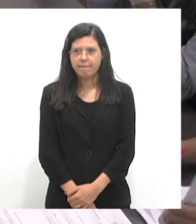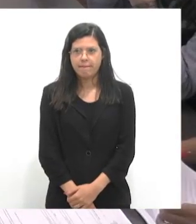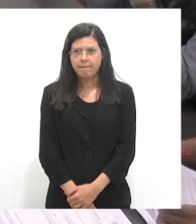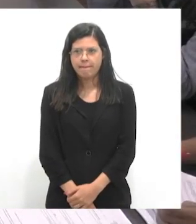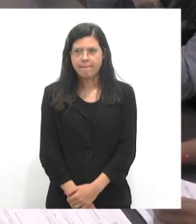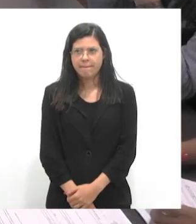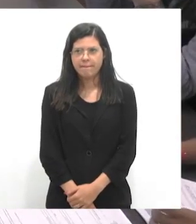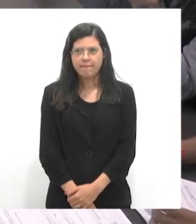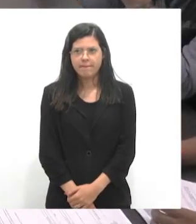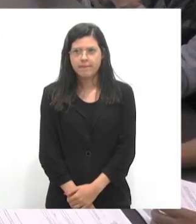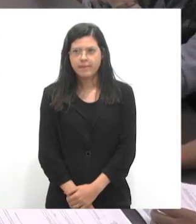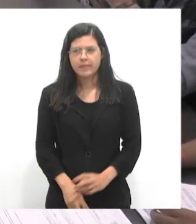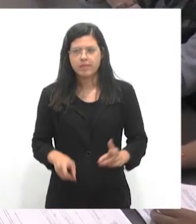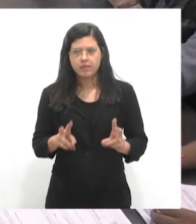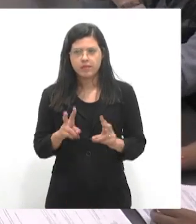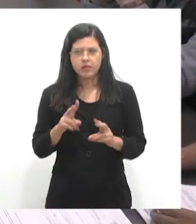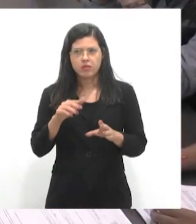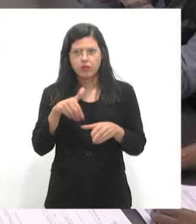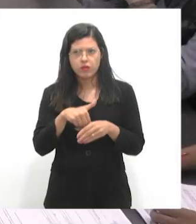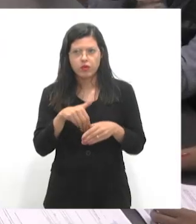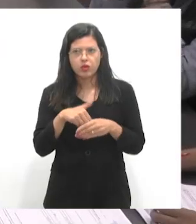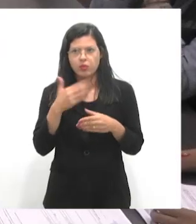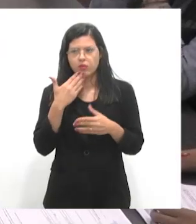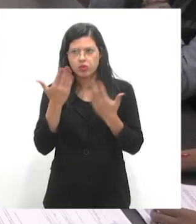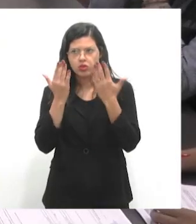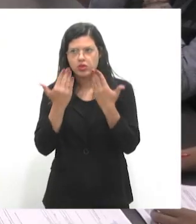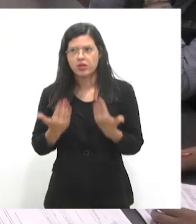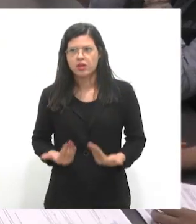voto no retorno pedido de vista,